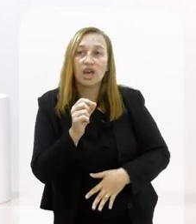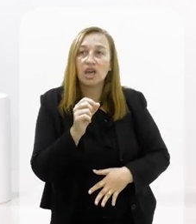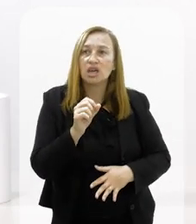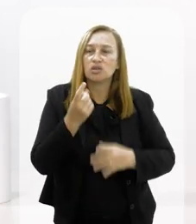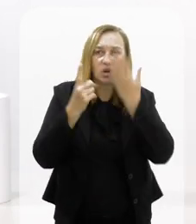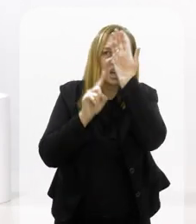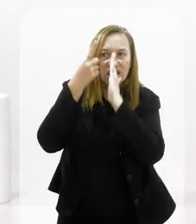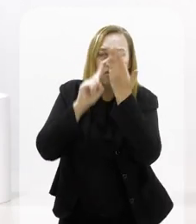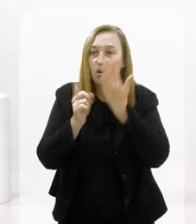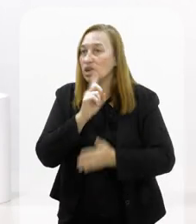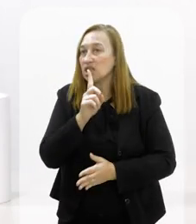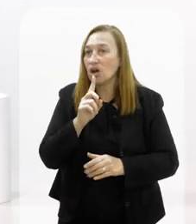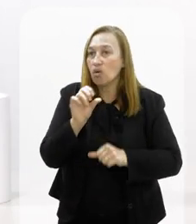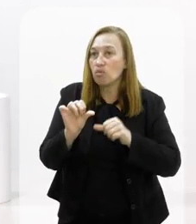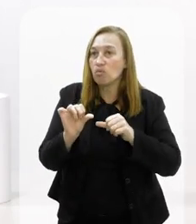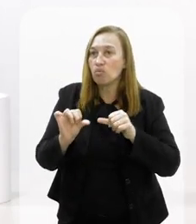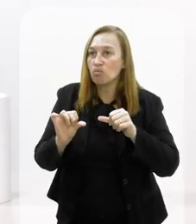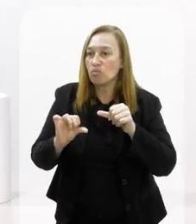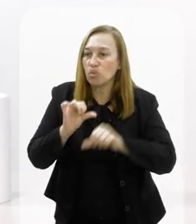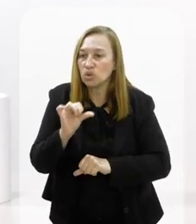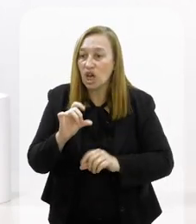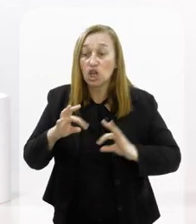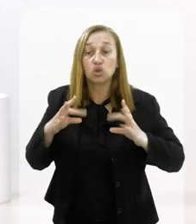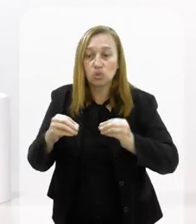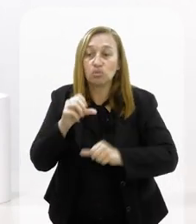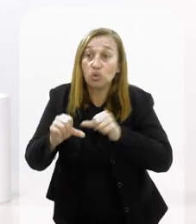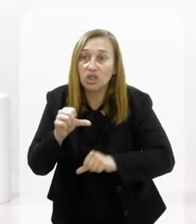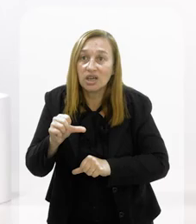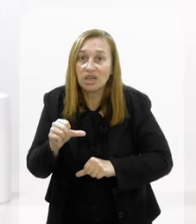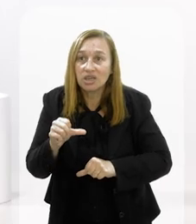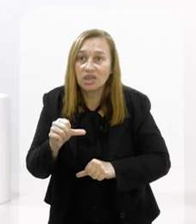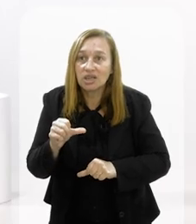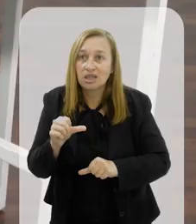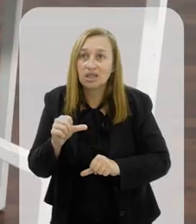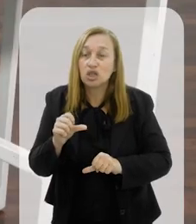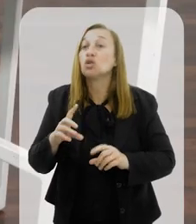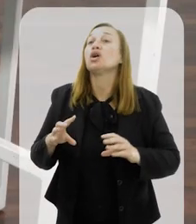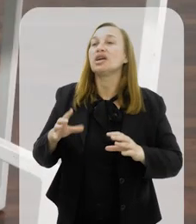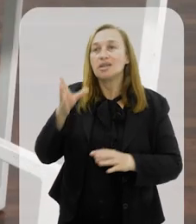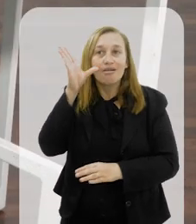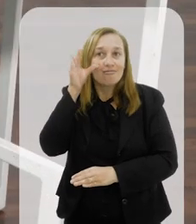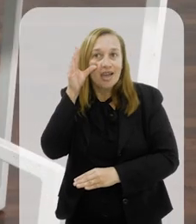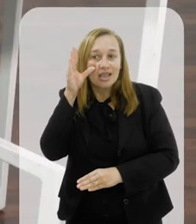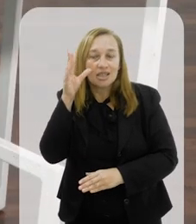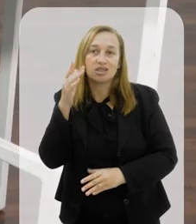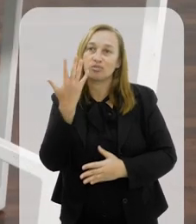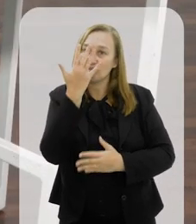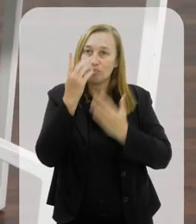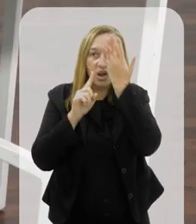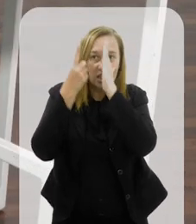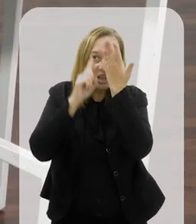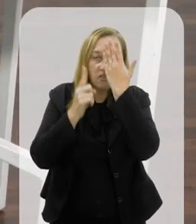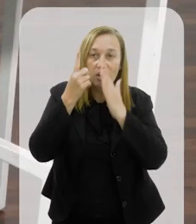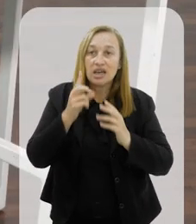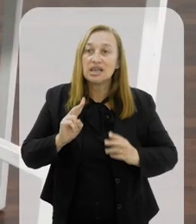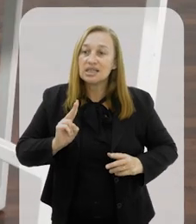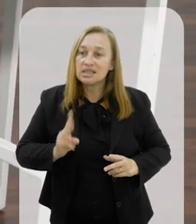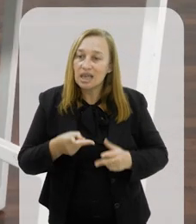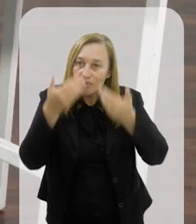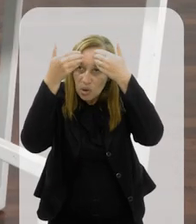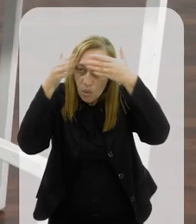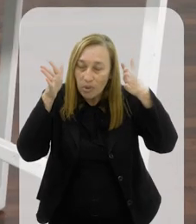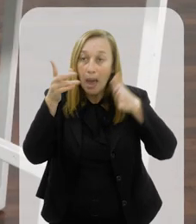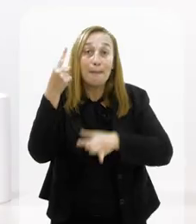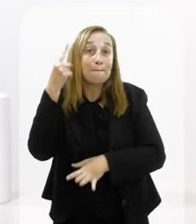única coisa no carnaval que não muda é o fato de que tudo muda é verdade isso é muito interessante pro carnaval a gente ter sempre a